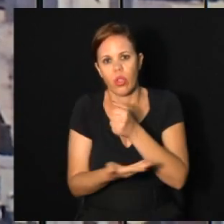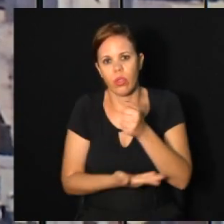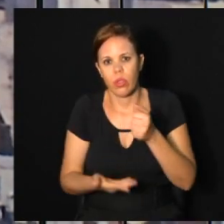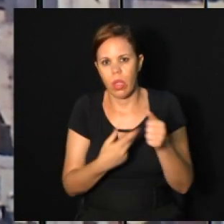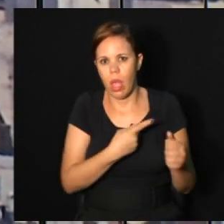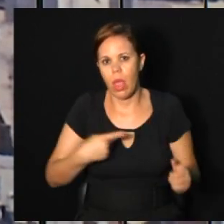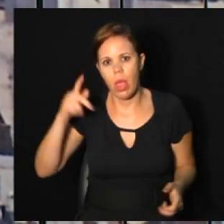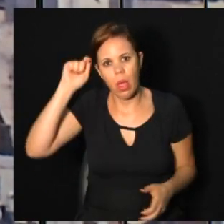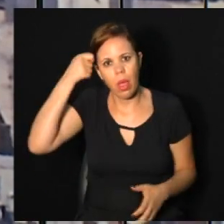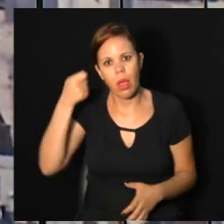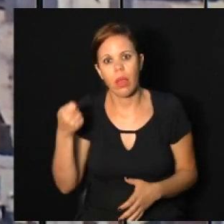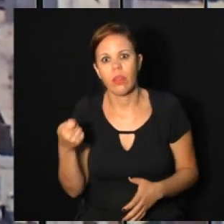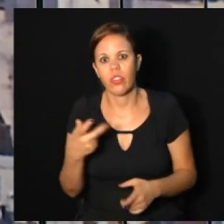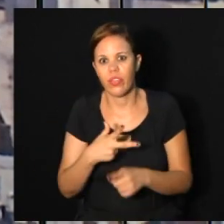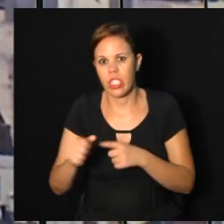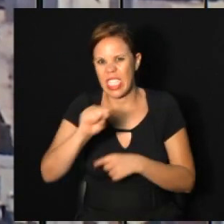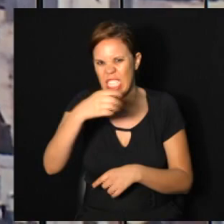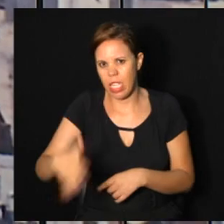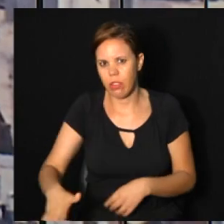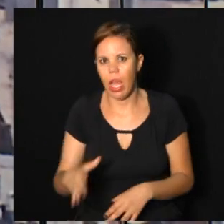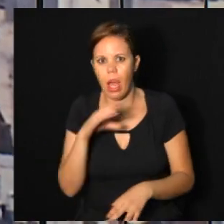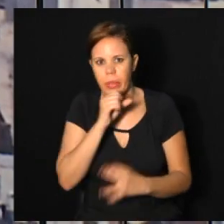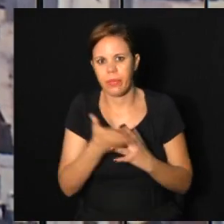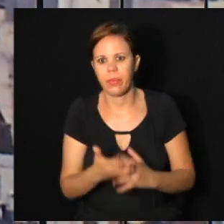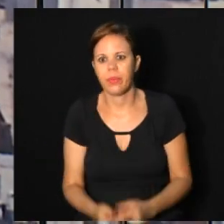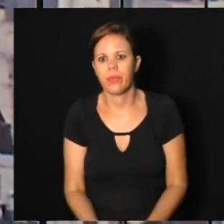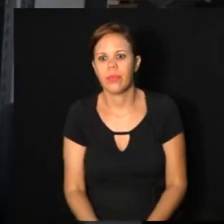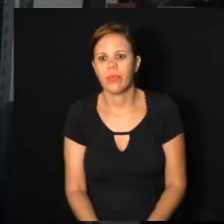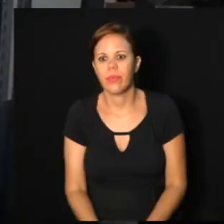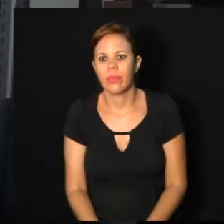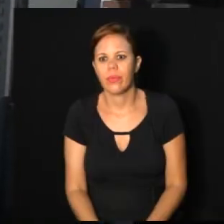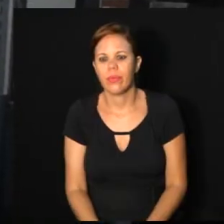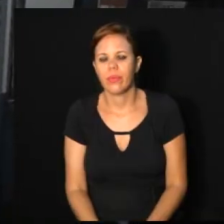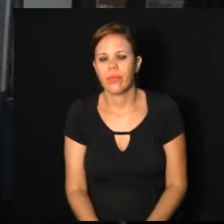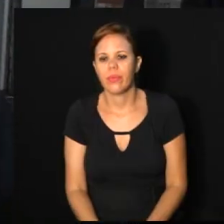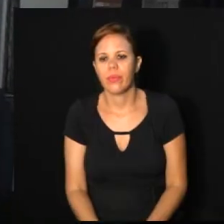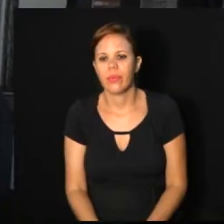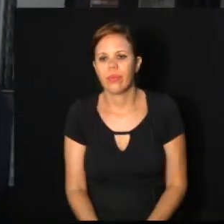Ponte Preta eliminou o Santos. O intervalo é rapidinho.